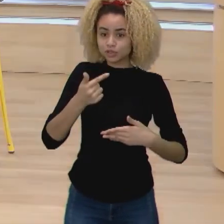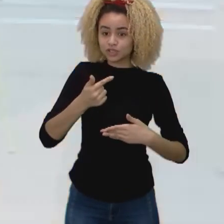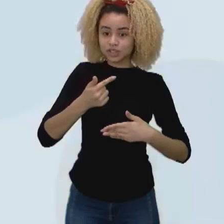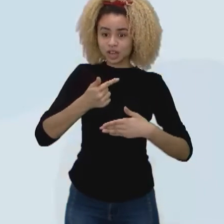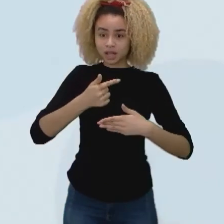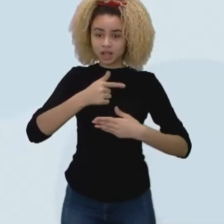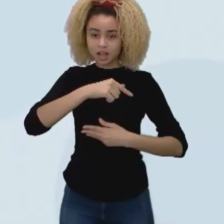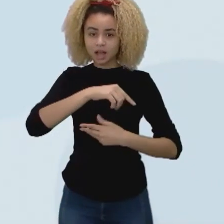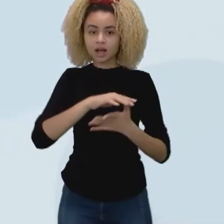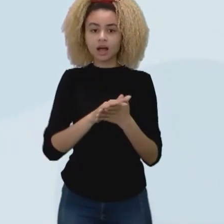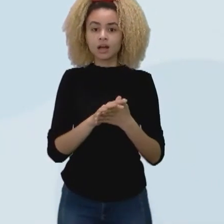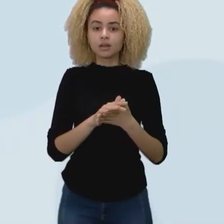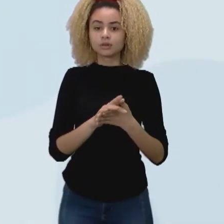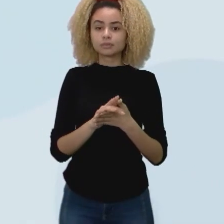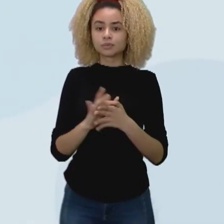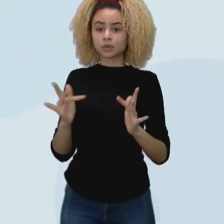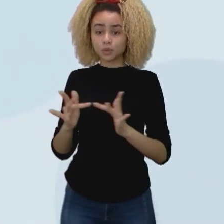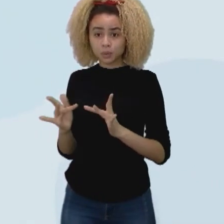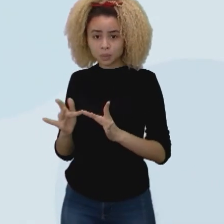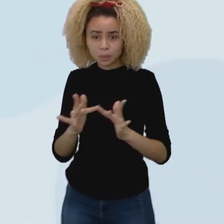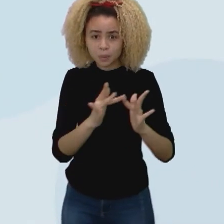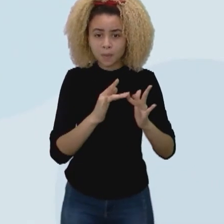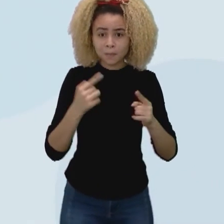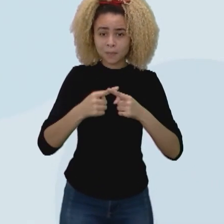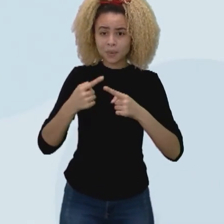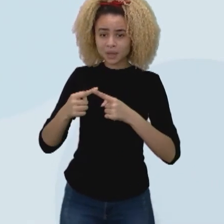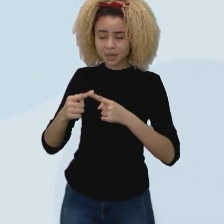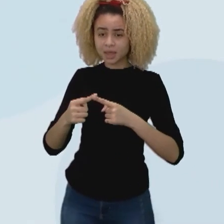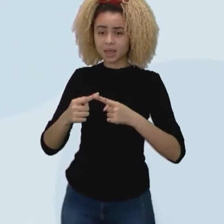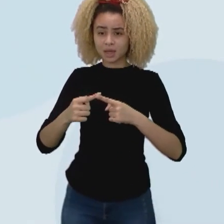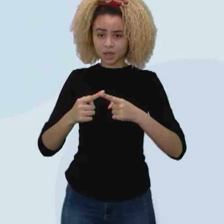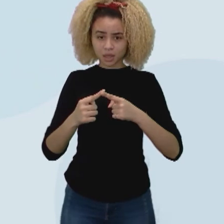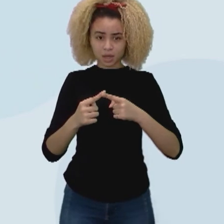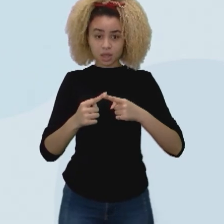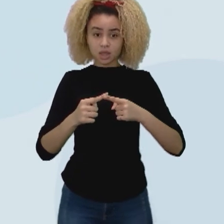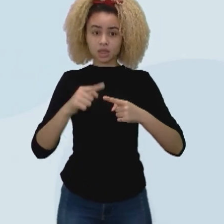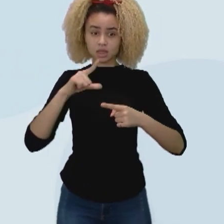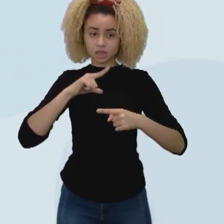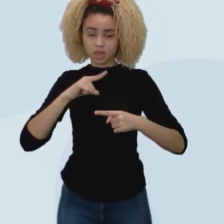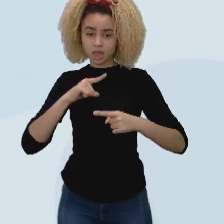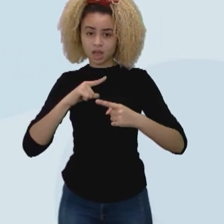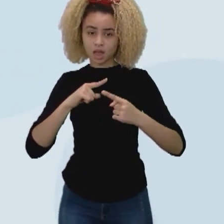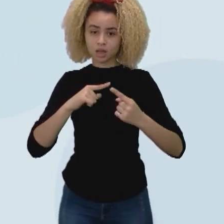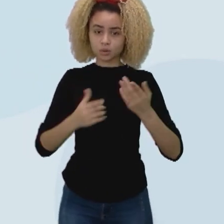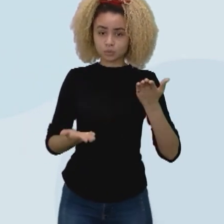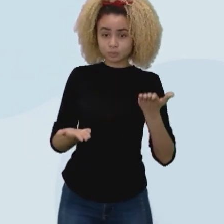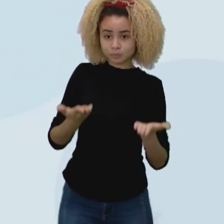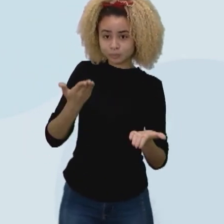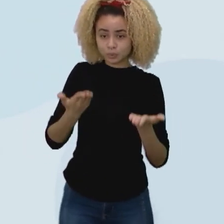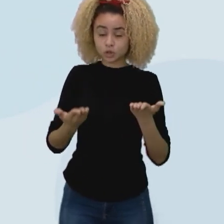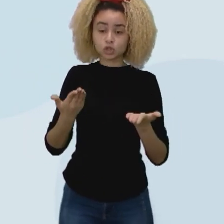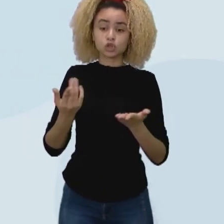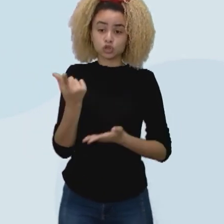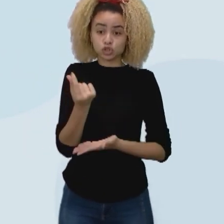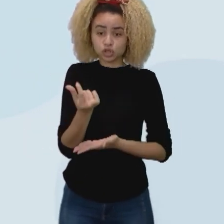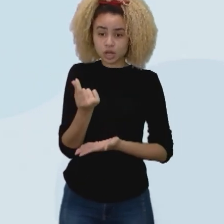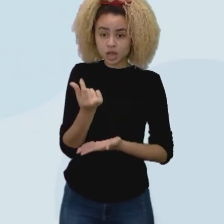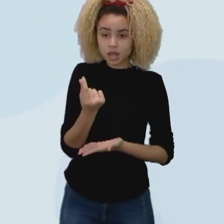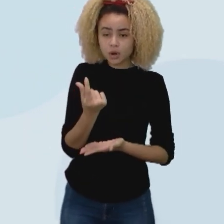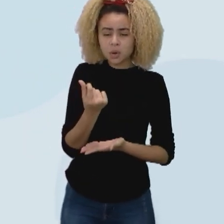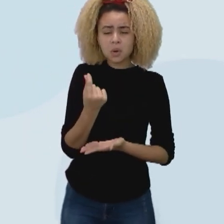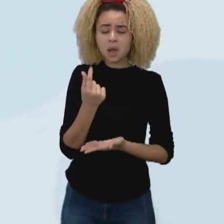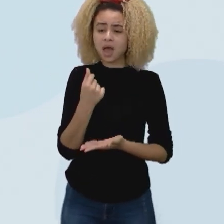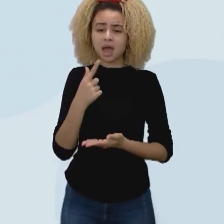no processo de produção de valor, pois a implicação entre, de um lado, elemento subjetivo e de outro, capital, era